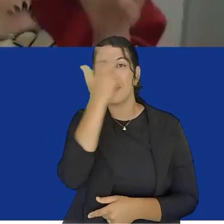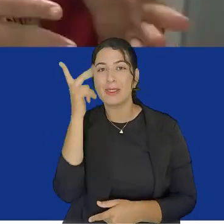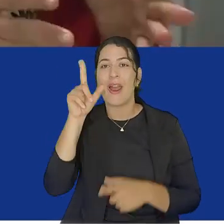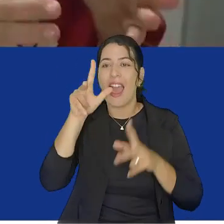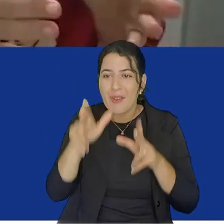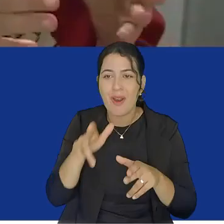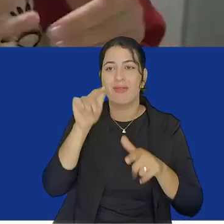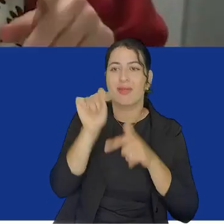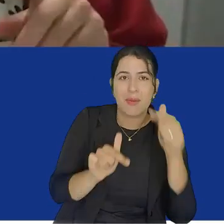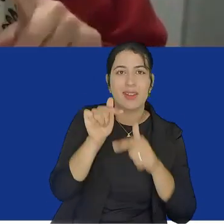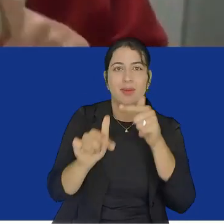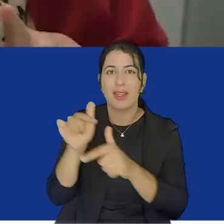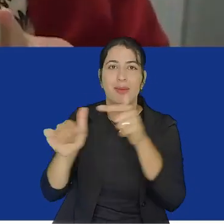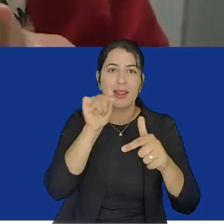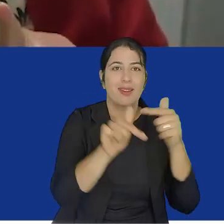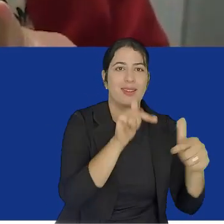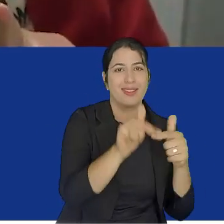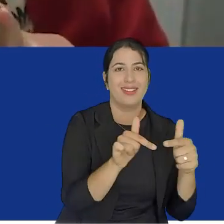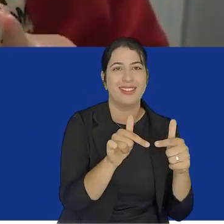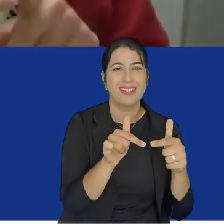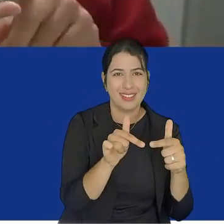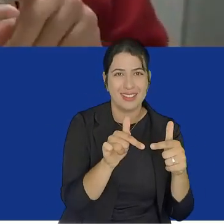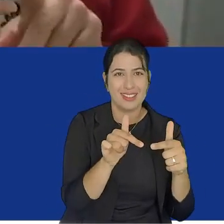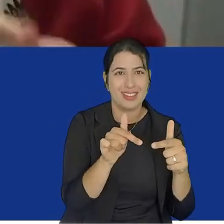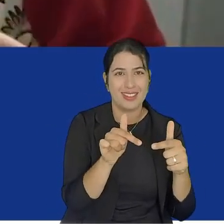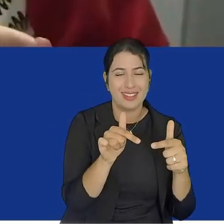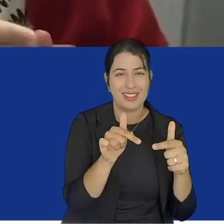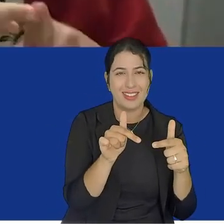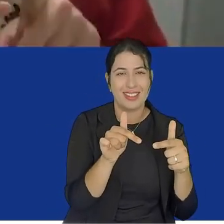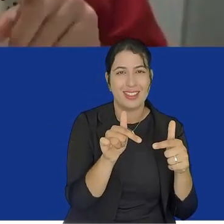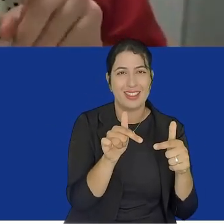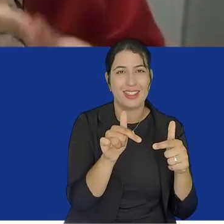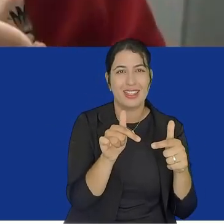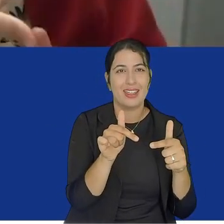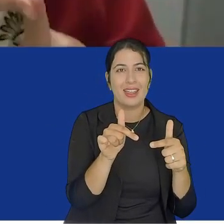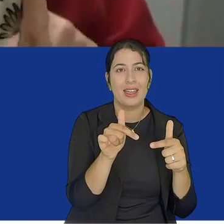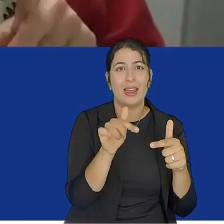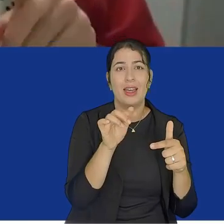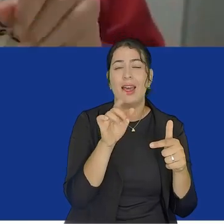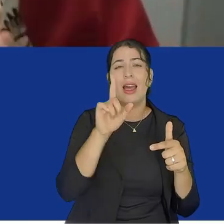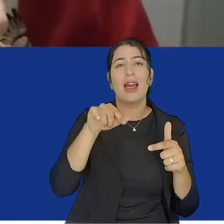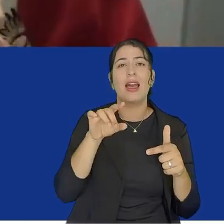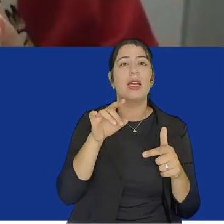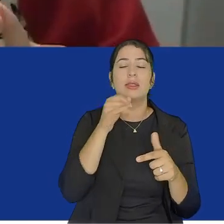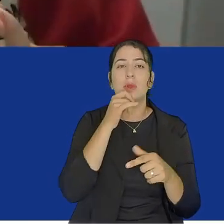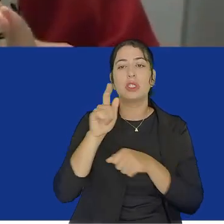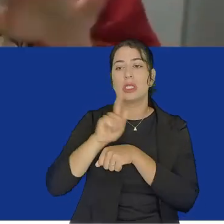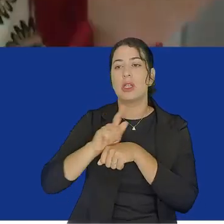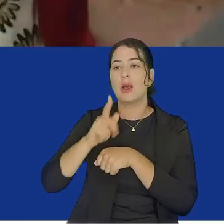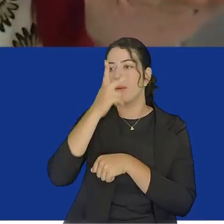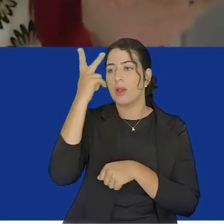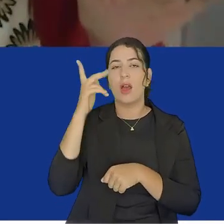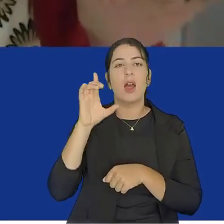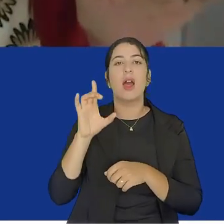E aí, para ela, gestão de pessoas é fazer a folha, marcar as férias, falar bom dia, distribuir o trabalho,